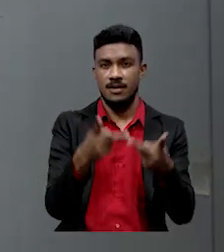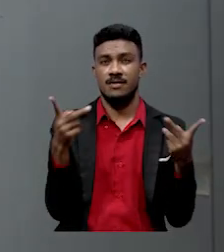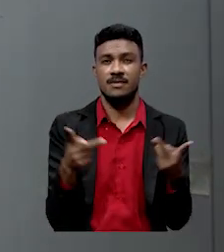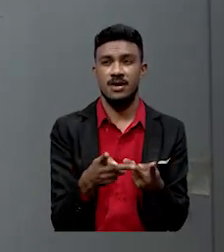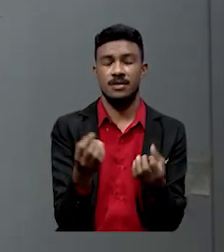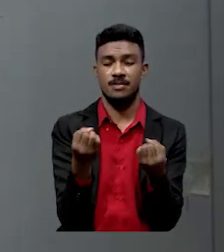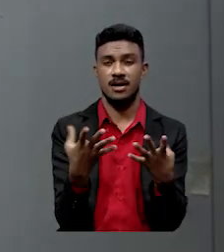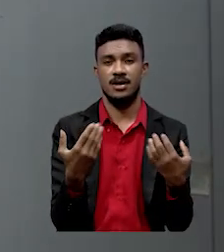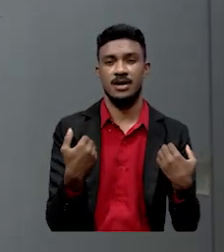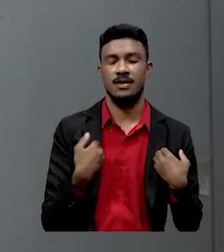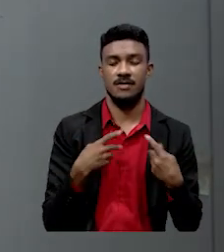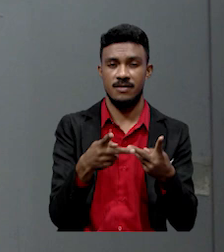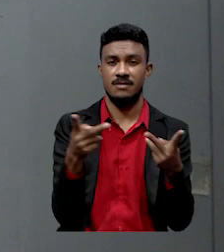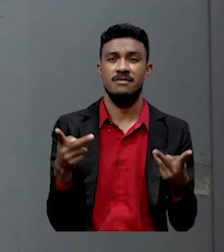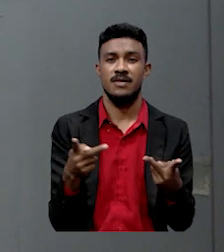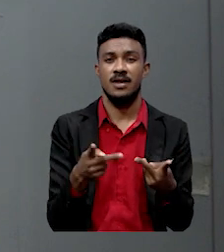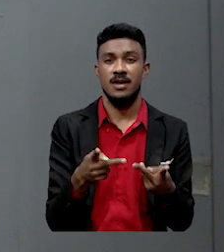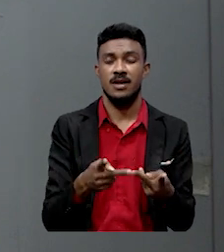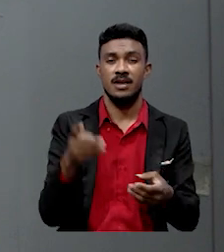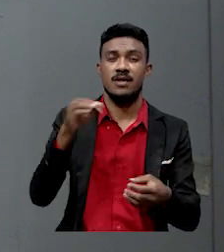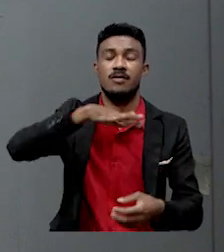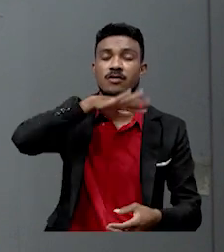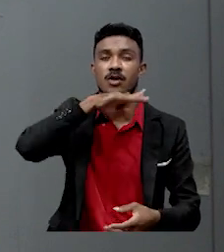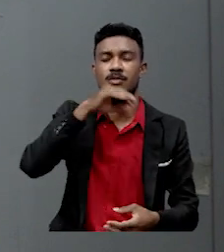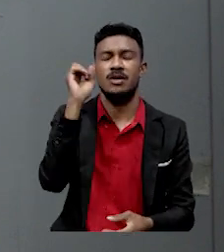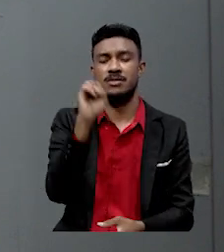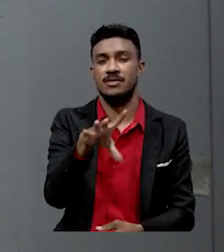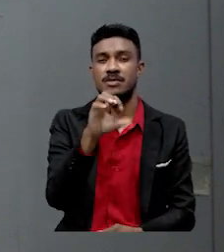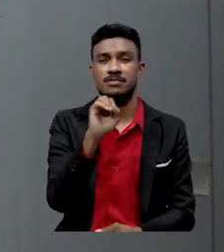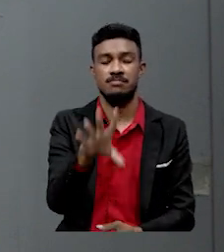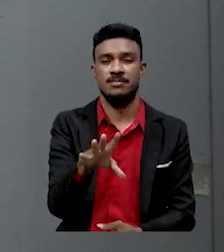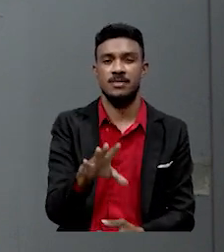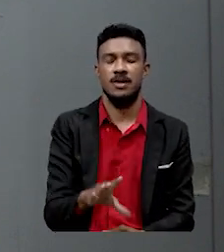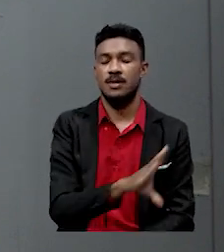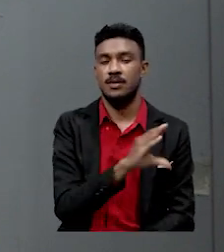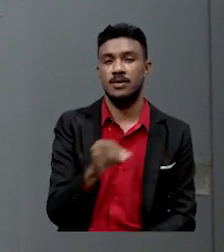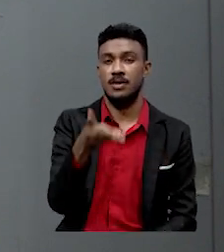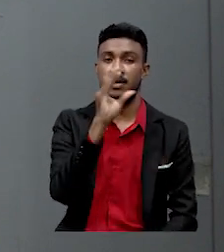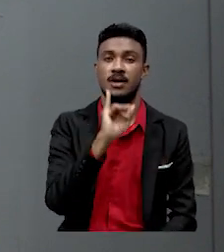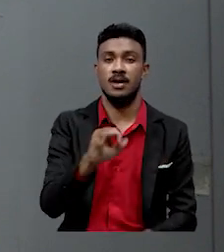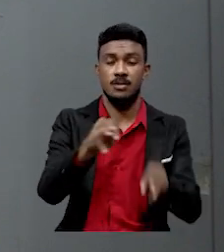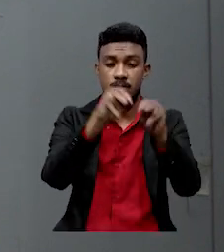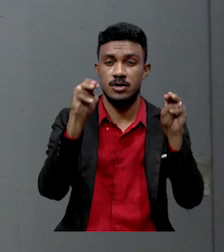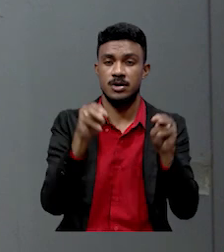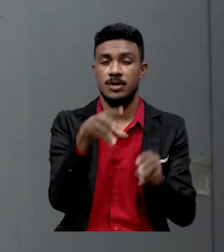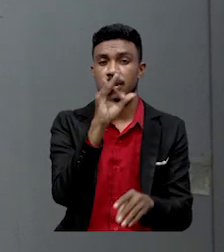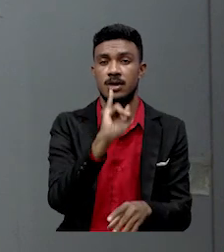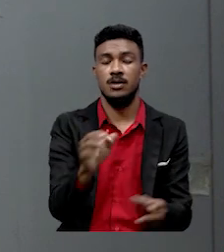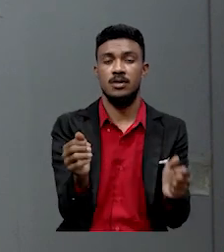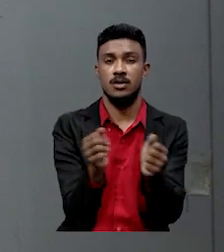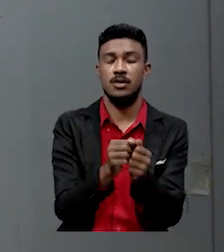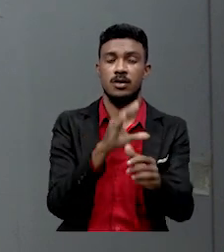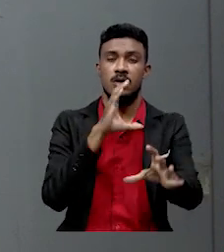iha fatin lisu maka si soe arbiro. Mesmo Dili, município Dili, honi nia kapasidade hamutu